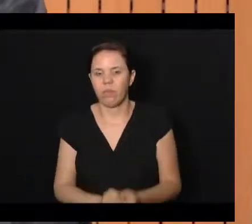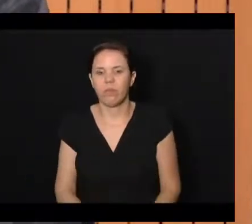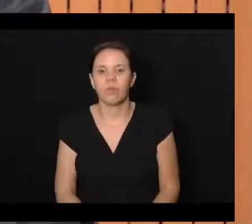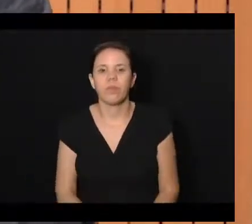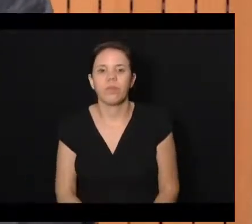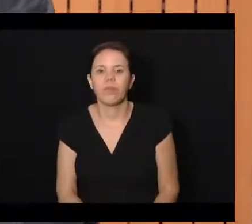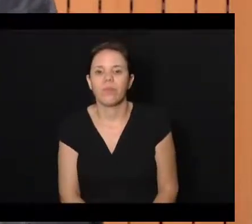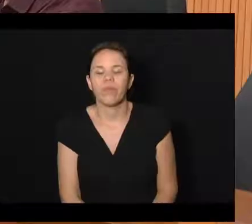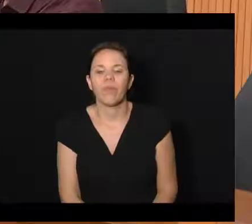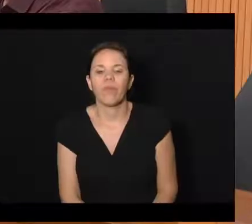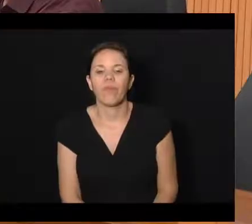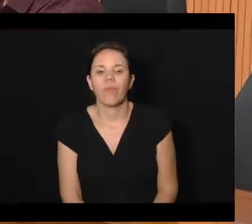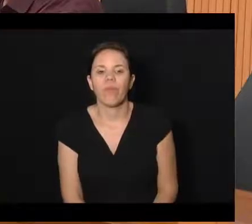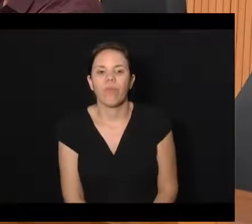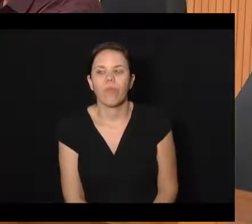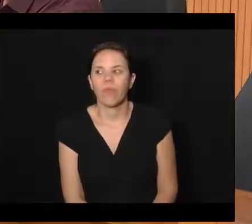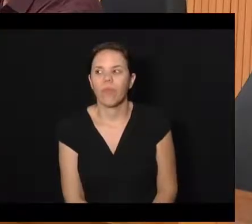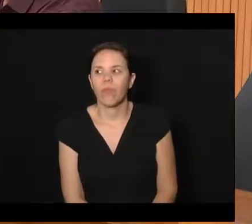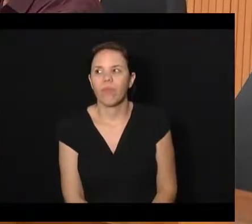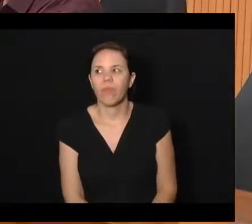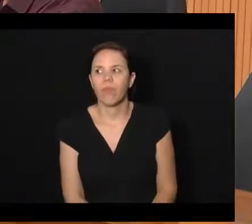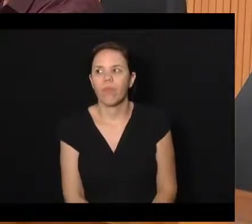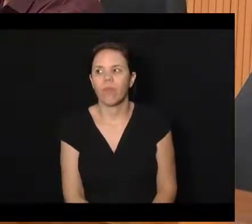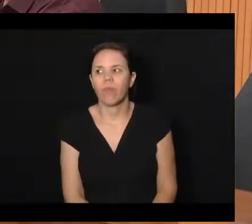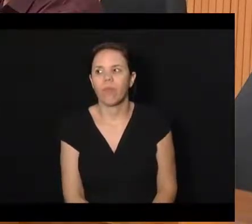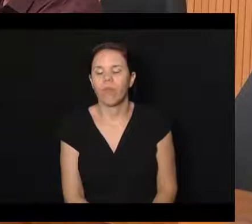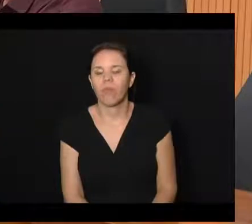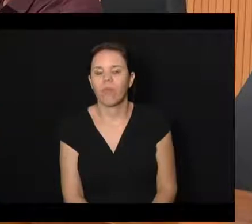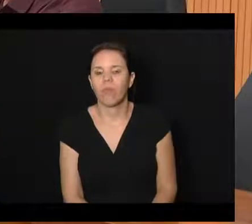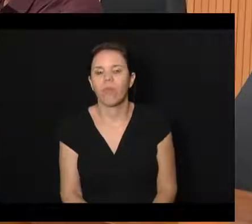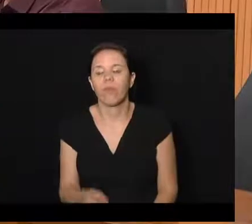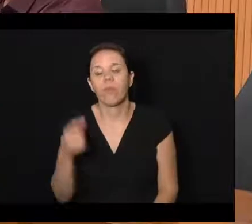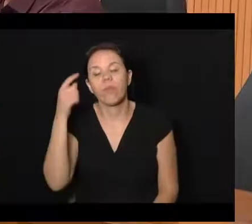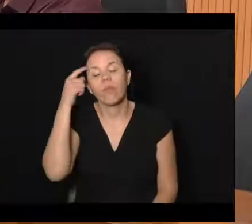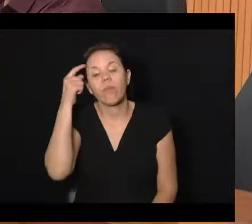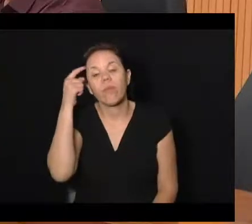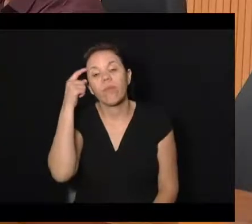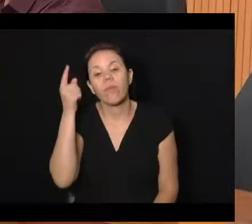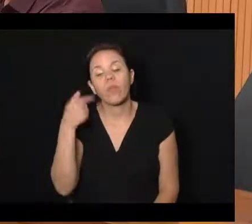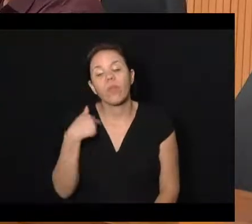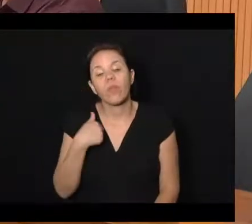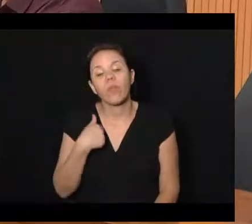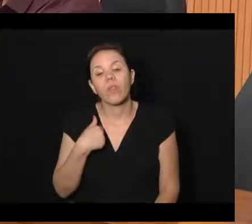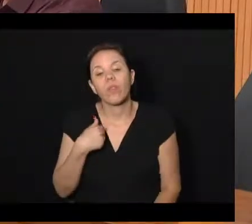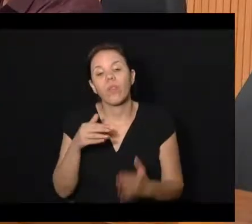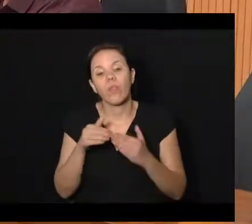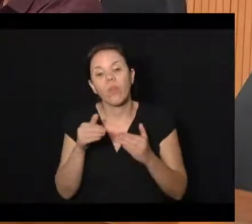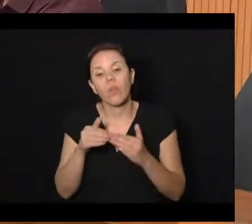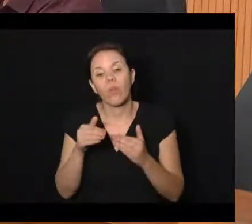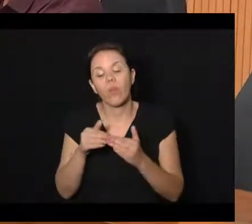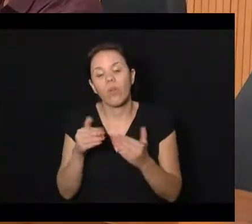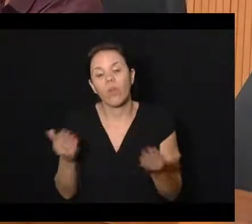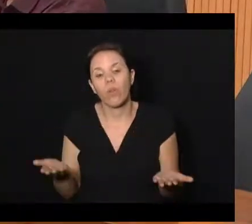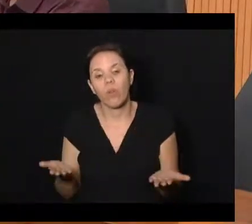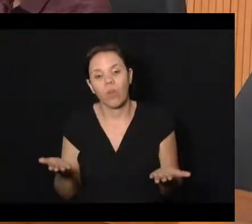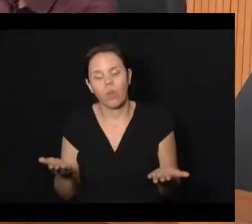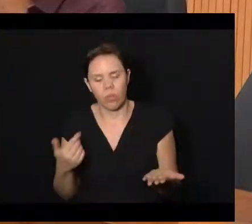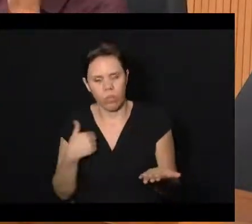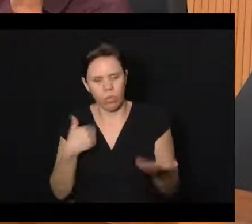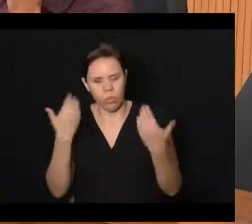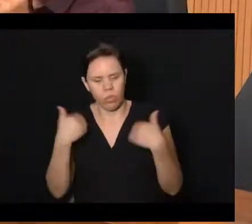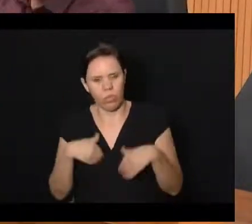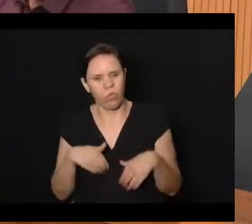o senhor concorda aqui com o que o lado falou com joão com